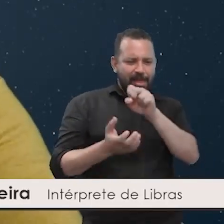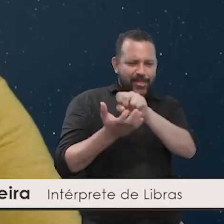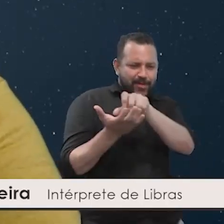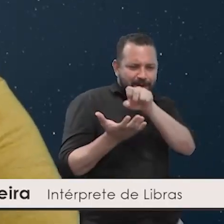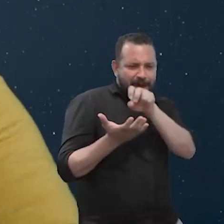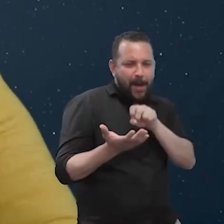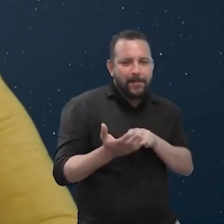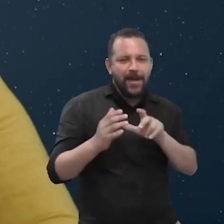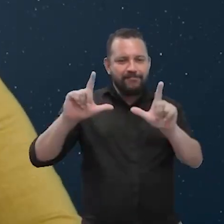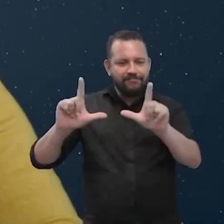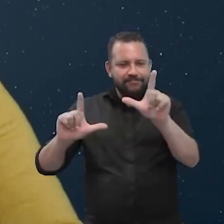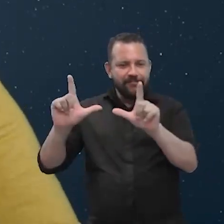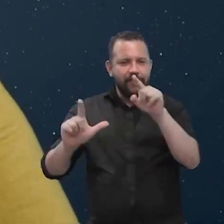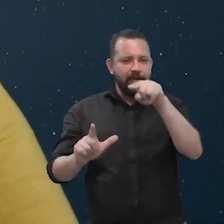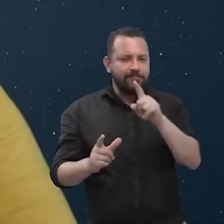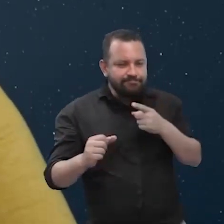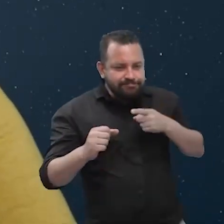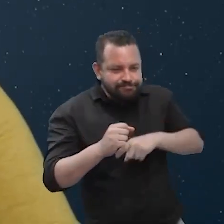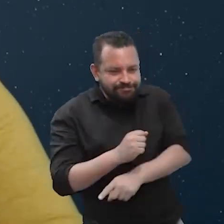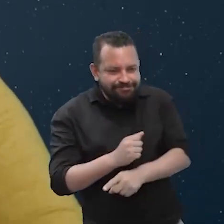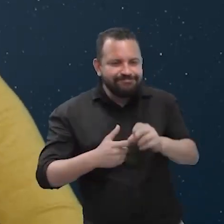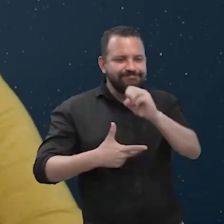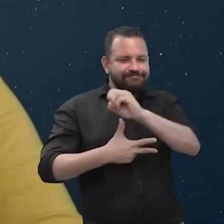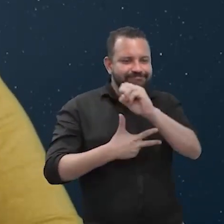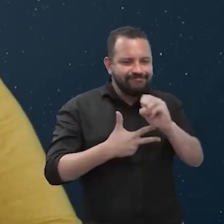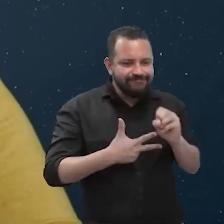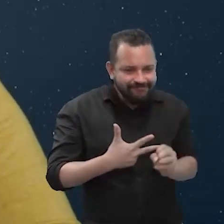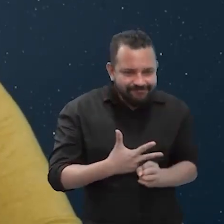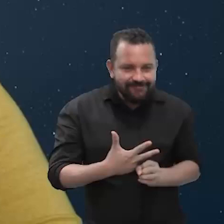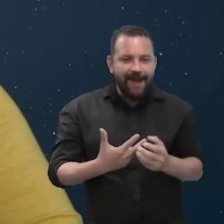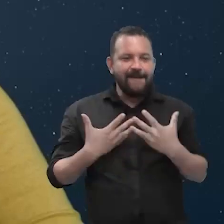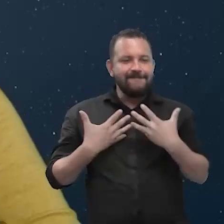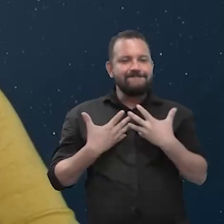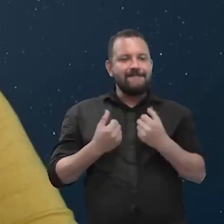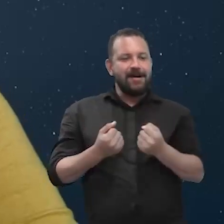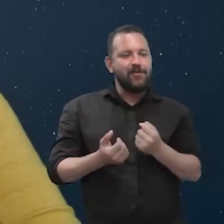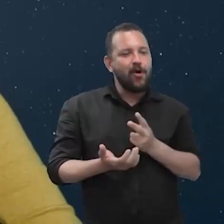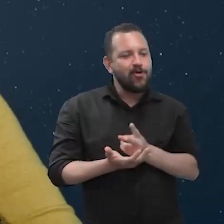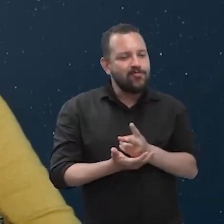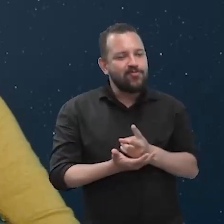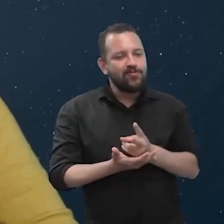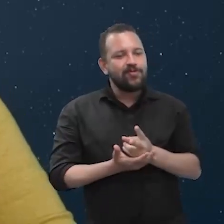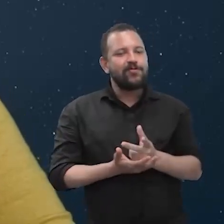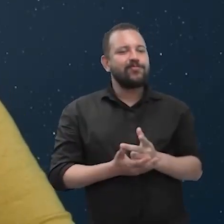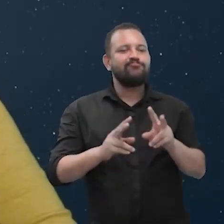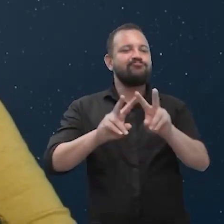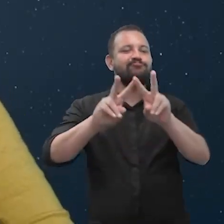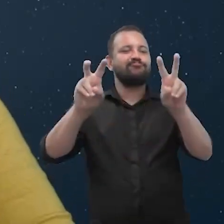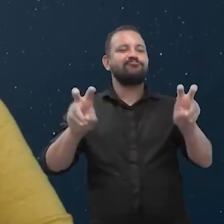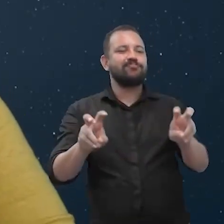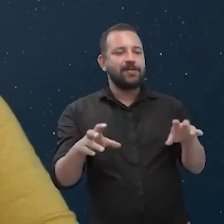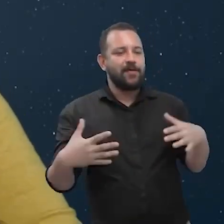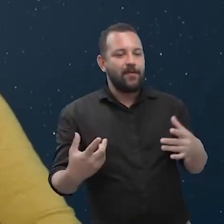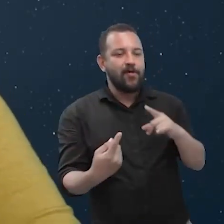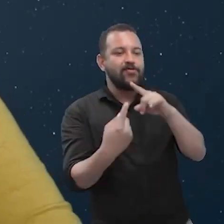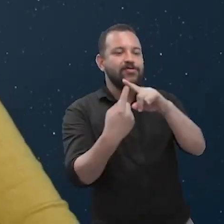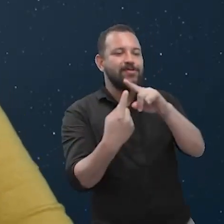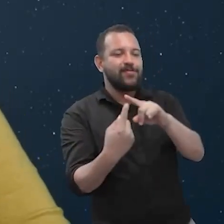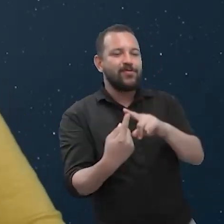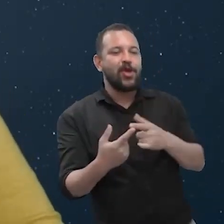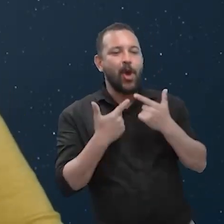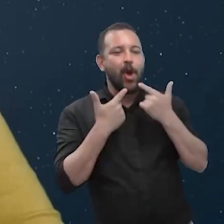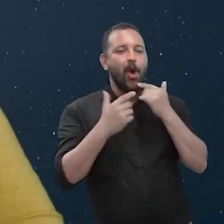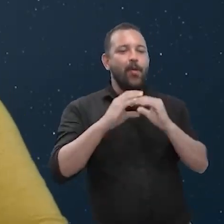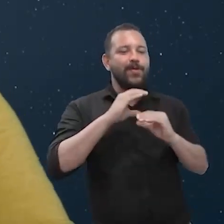EducaPE TV, Intensivo Enem. Vamos continuar, vamos dar continuidade falando aí das funções comunicativas